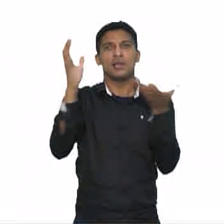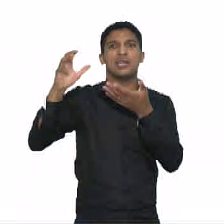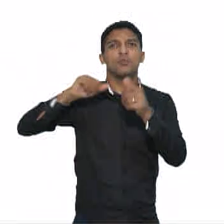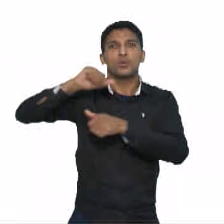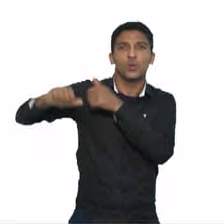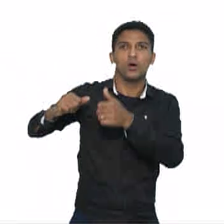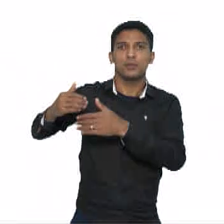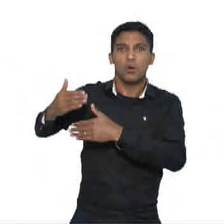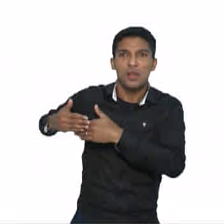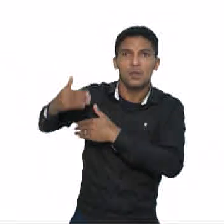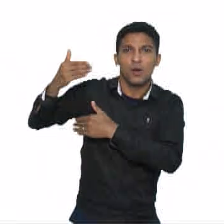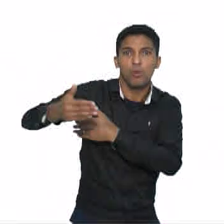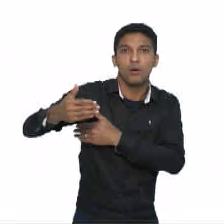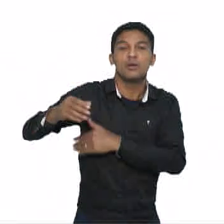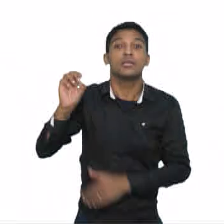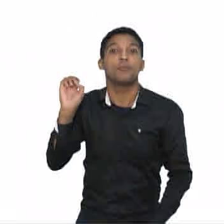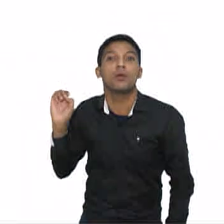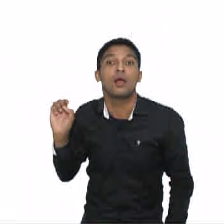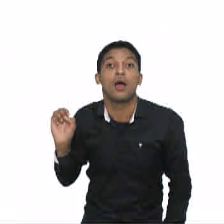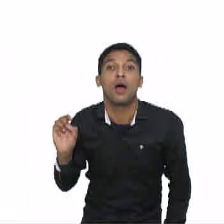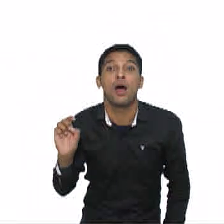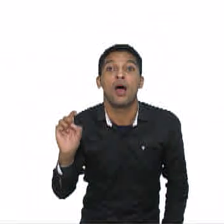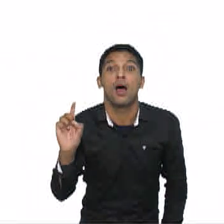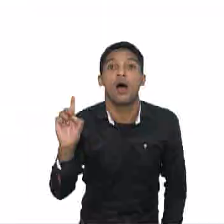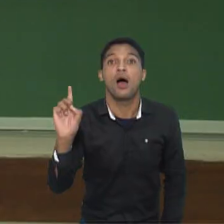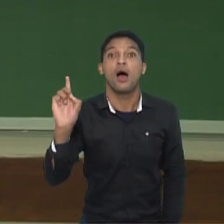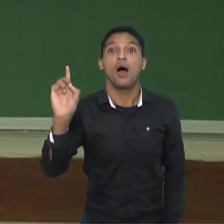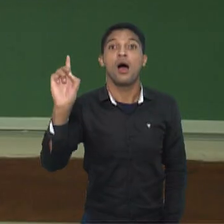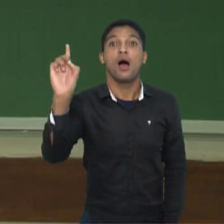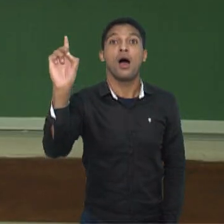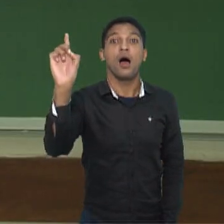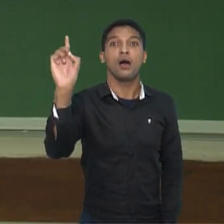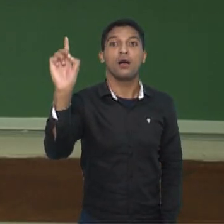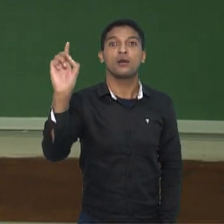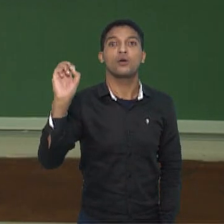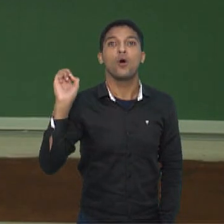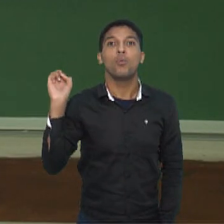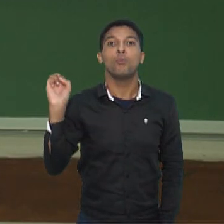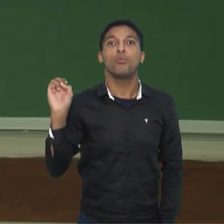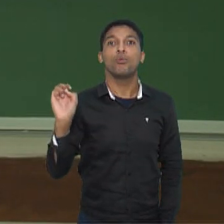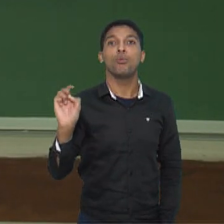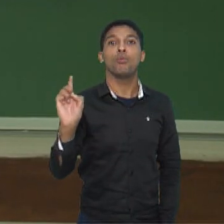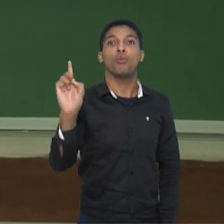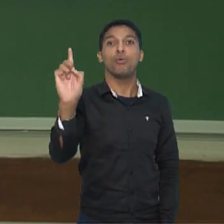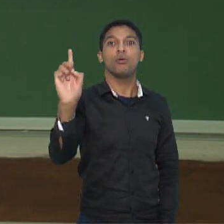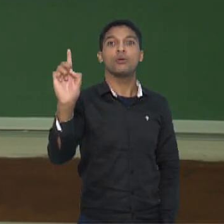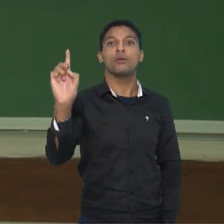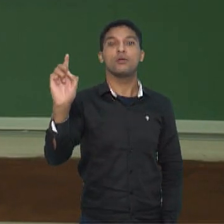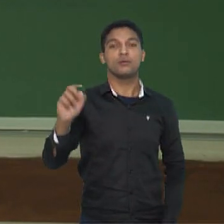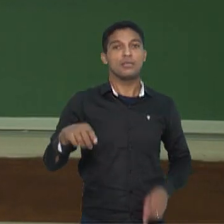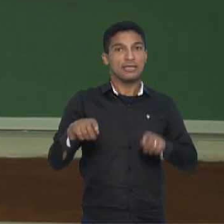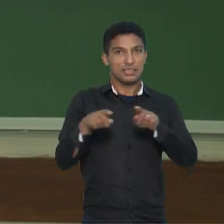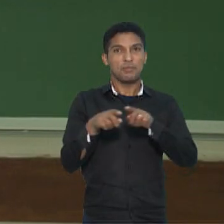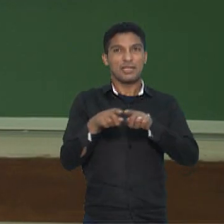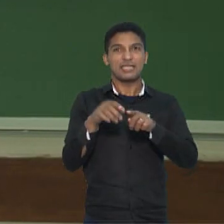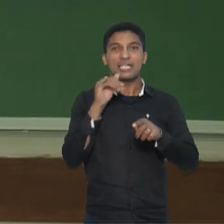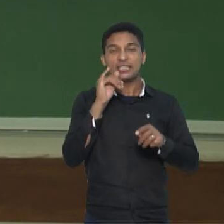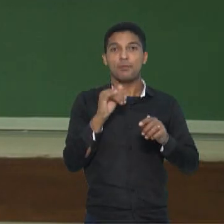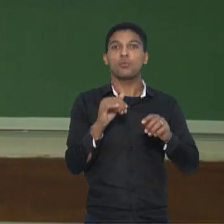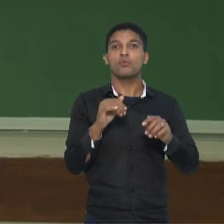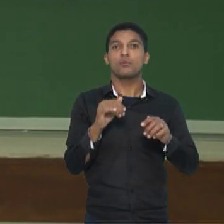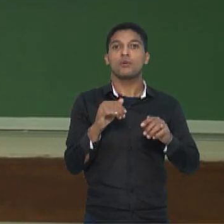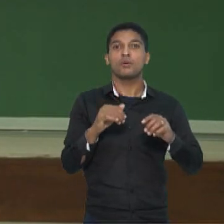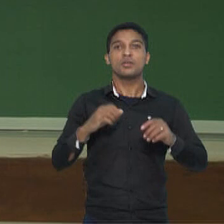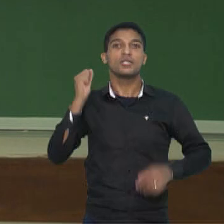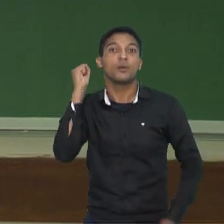independente em diferentes ambientes. Exemplo, onde se fez o milho, ser uma planta doméstica, onde se